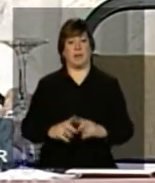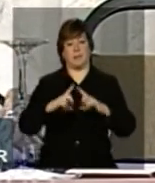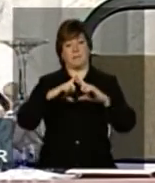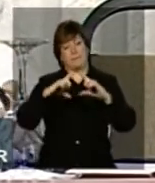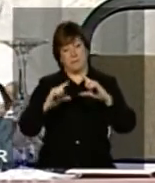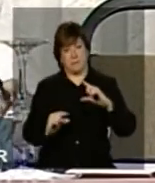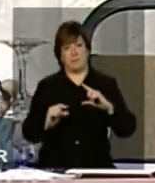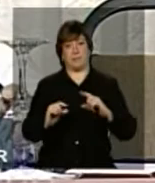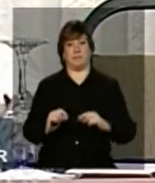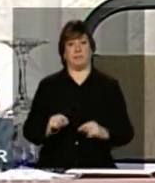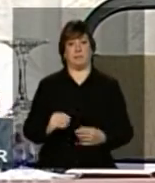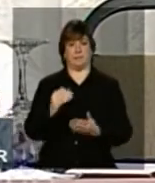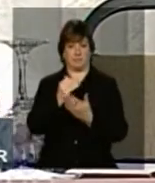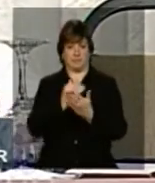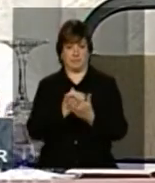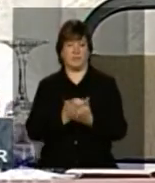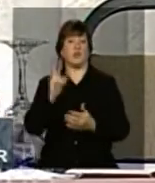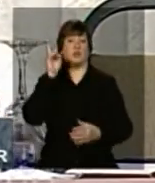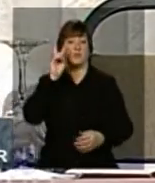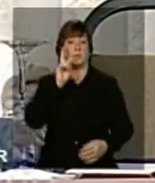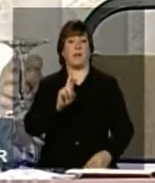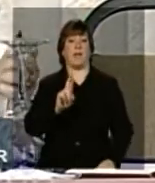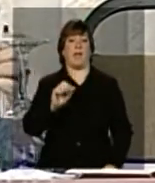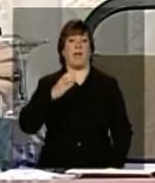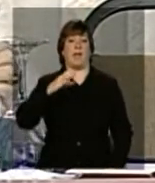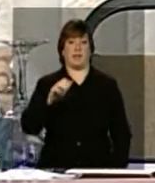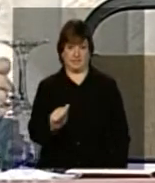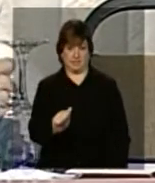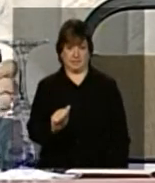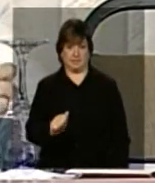proporção, a questão de raça.